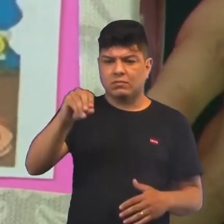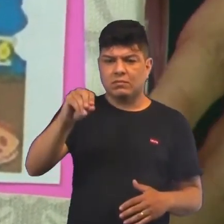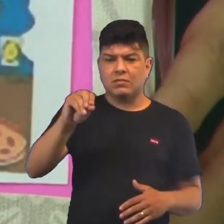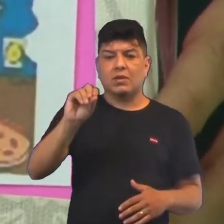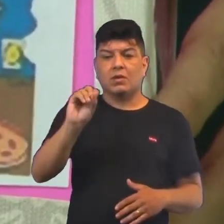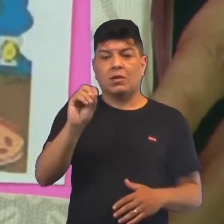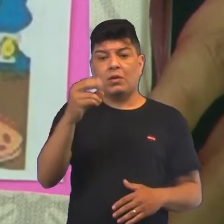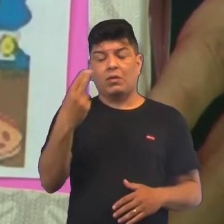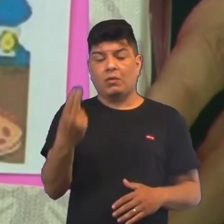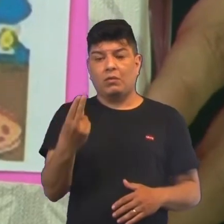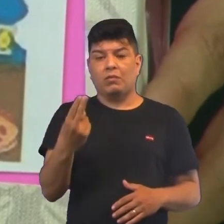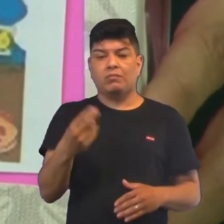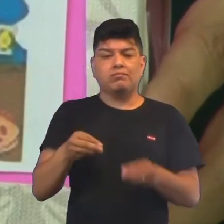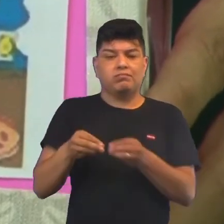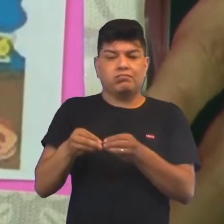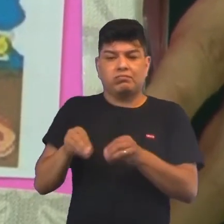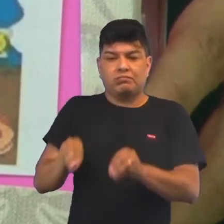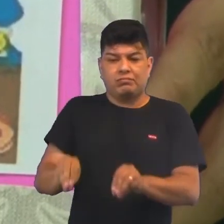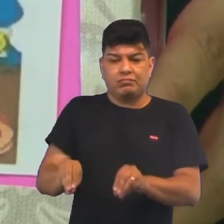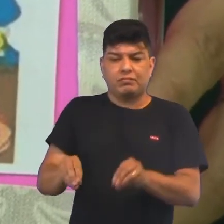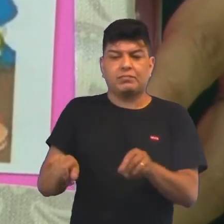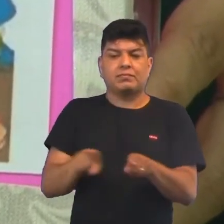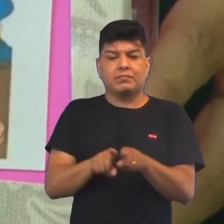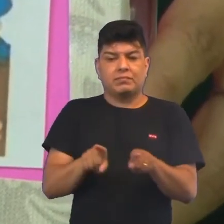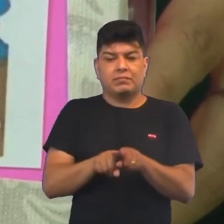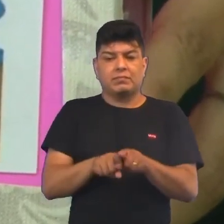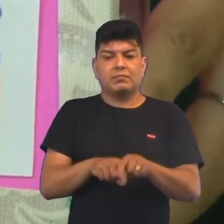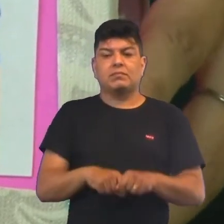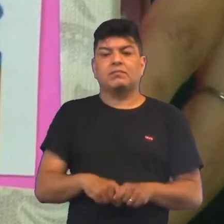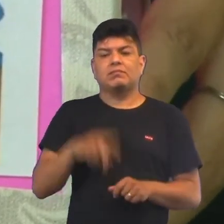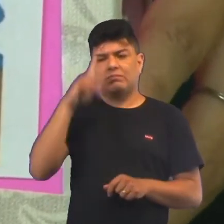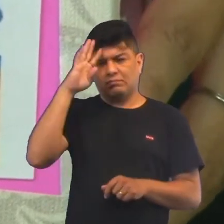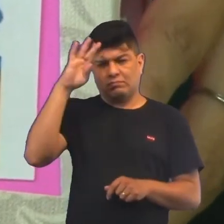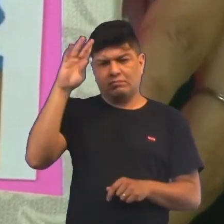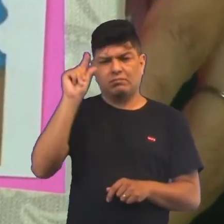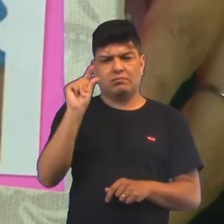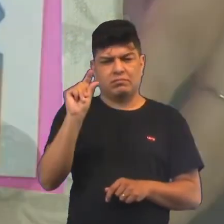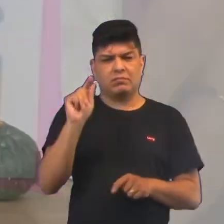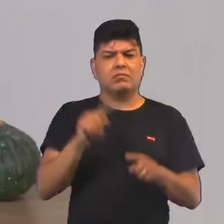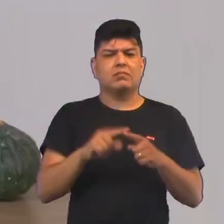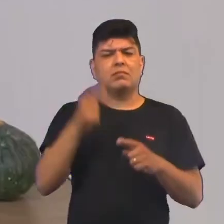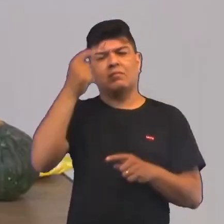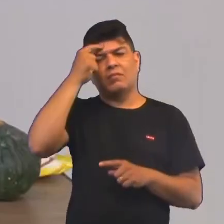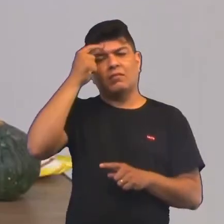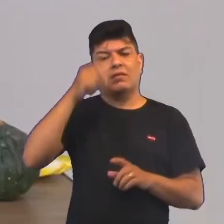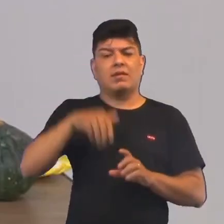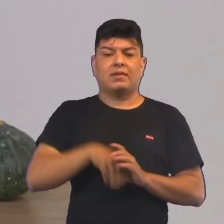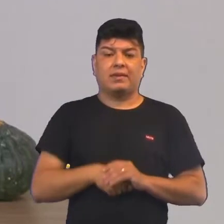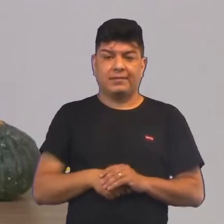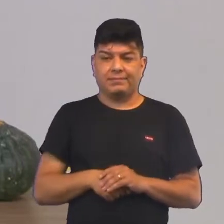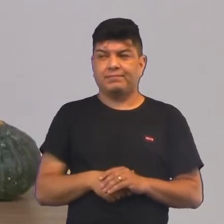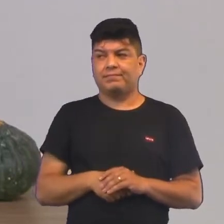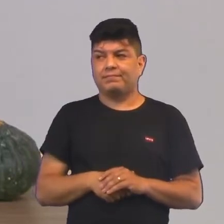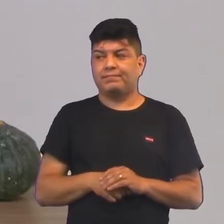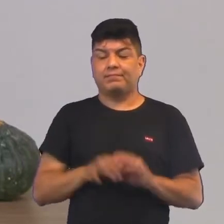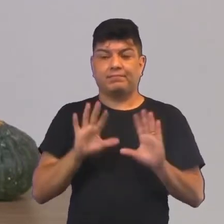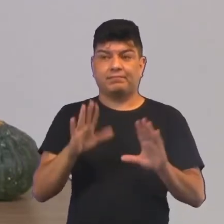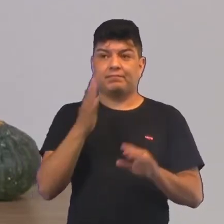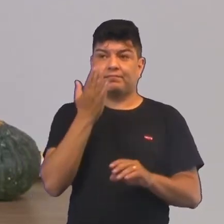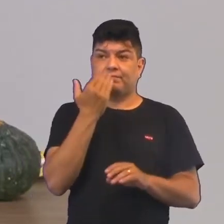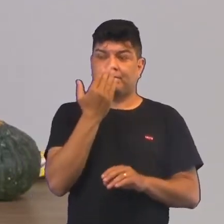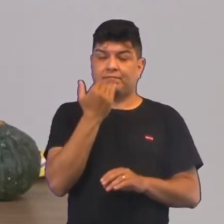Ou vocês acham que pode prejudicar? Vamos refletir um pouquinho, vamos pensar? Desde que